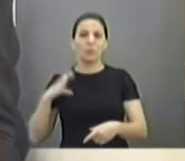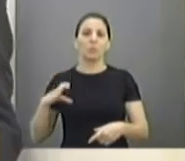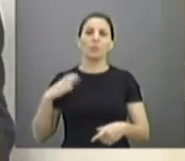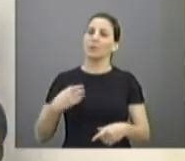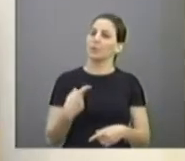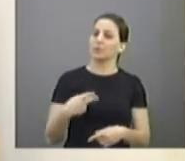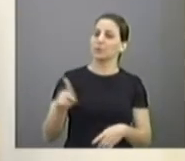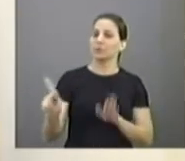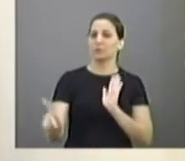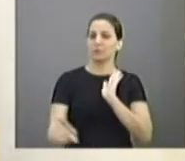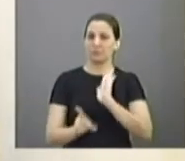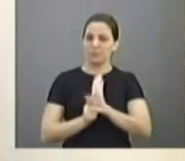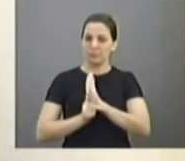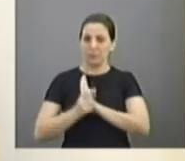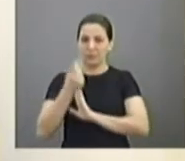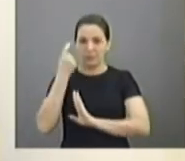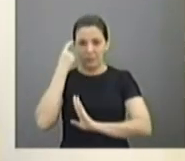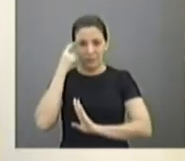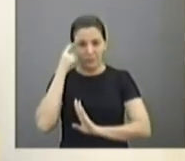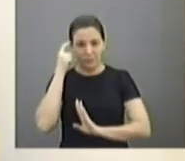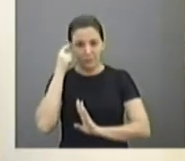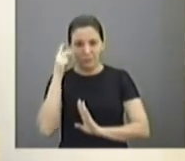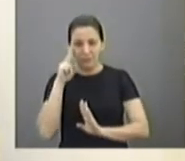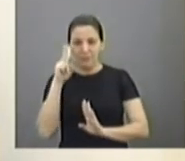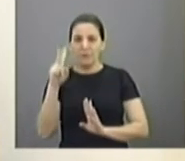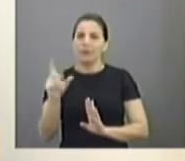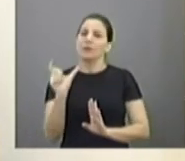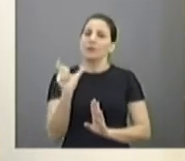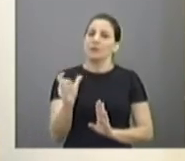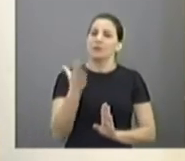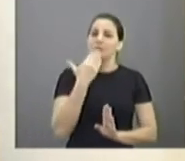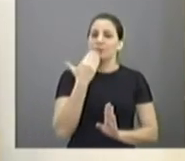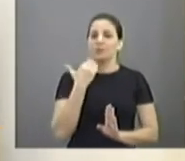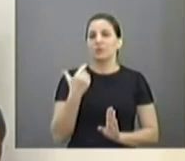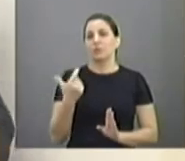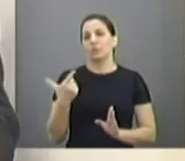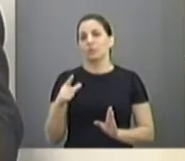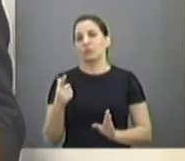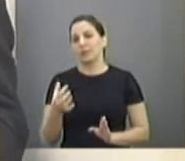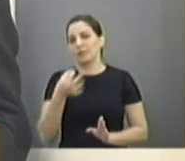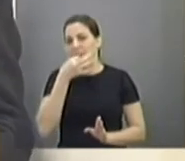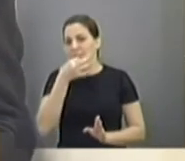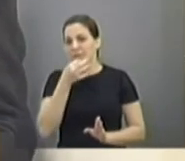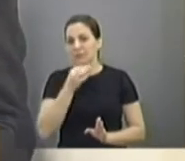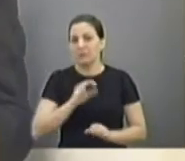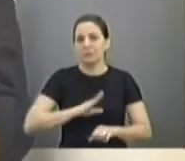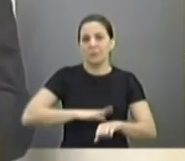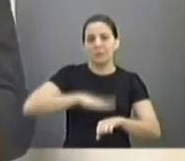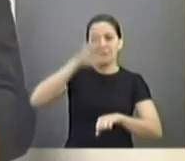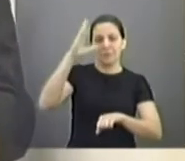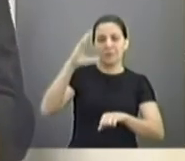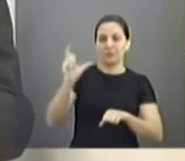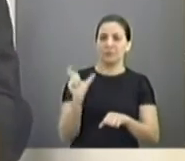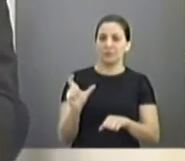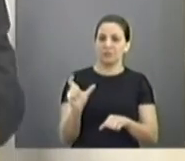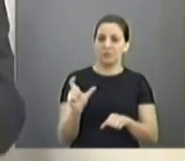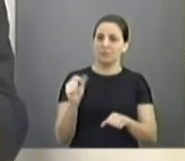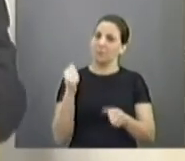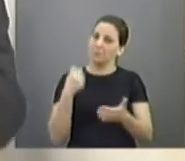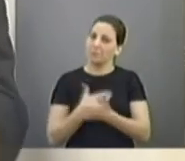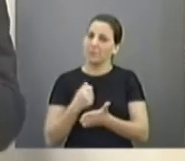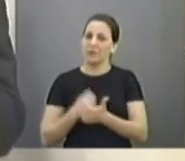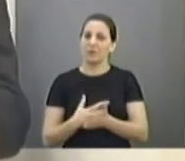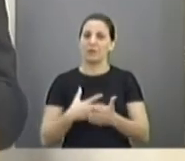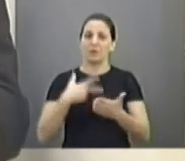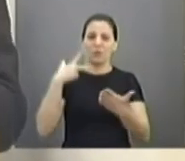comportamento. E, do ponto de vista do Vale Alimentação, não tem argumento para não dar aumento no ticket, porque é possível fazer uma